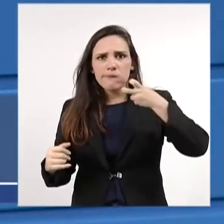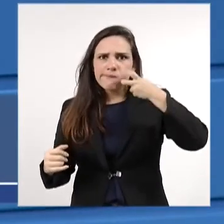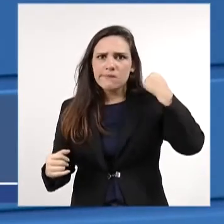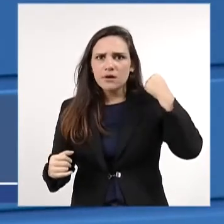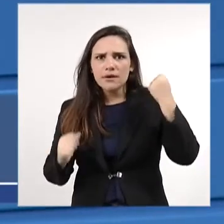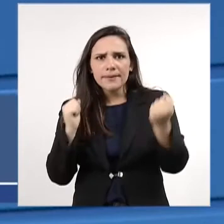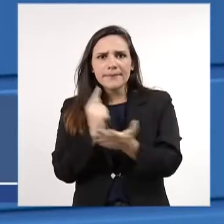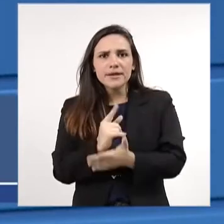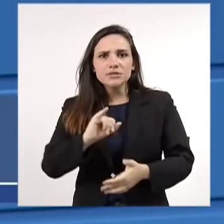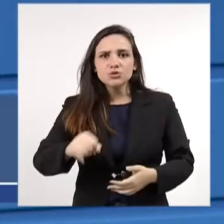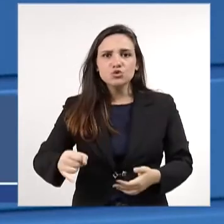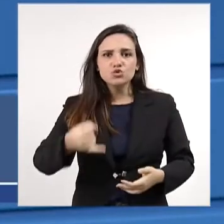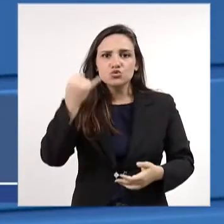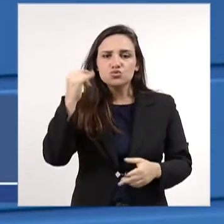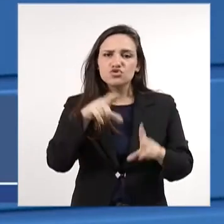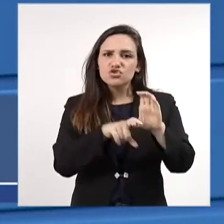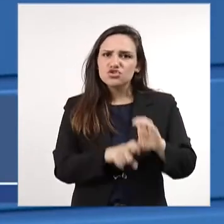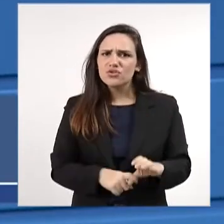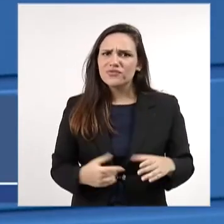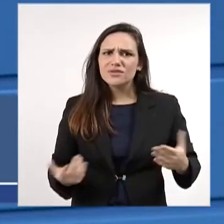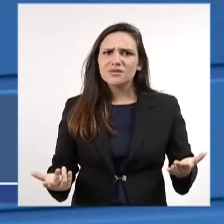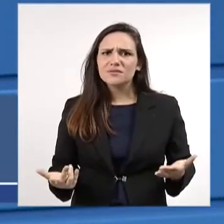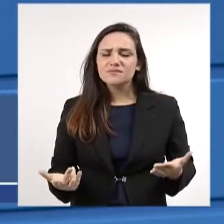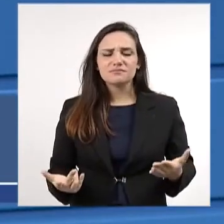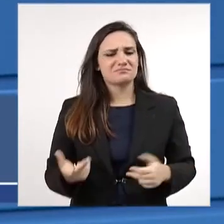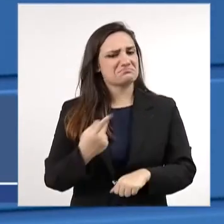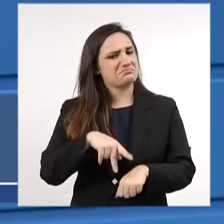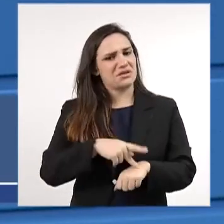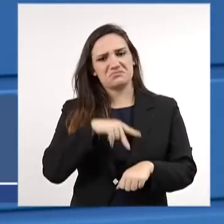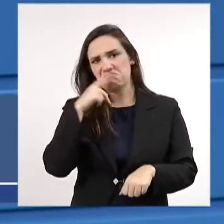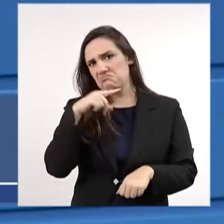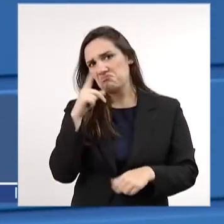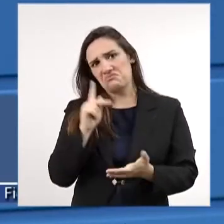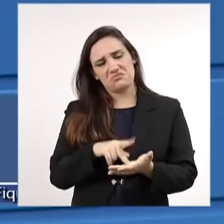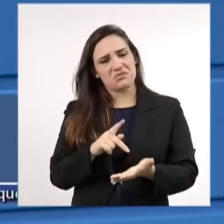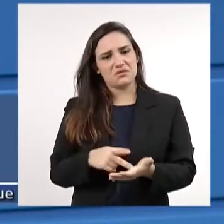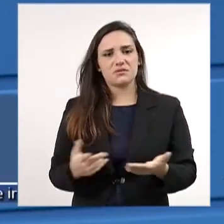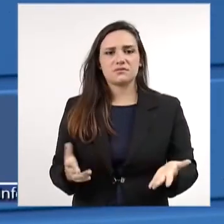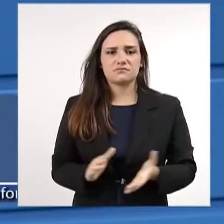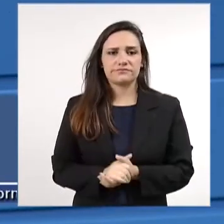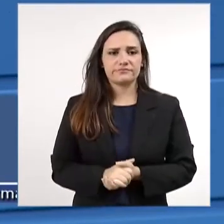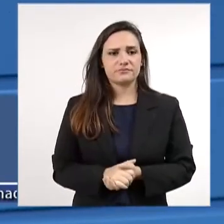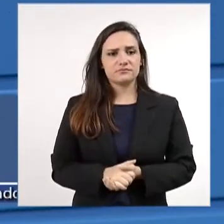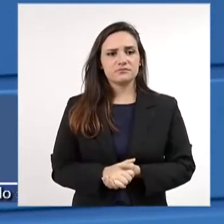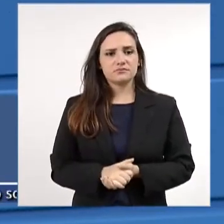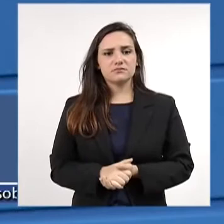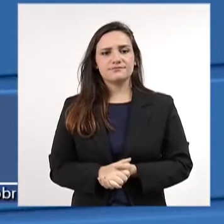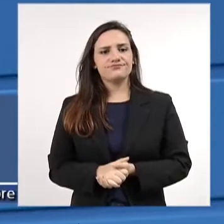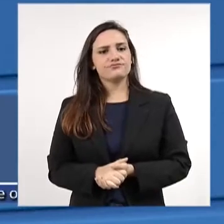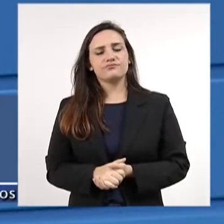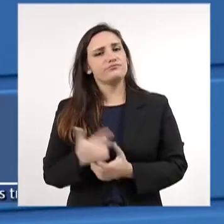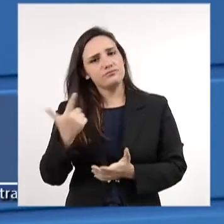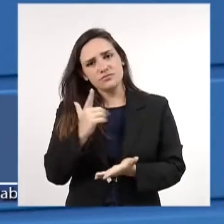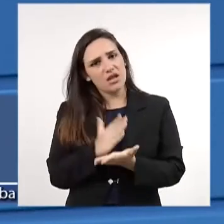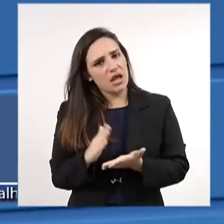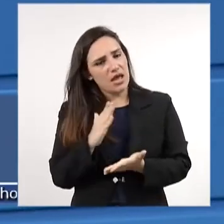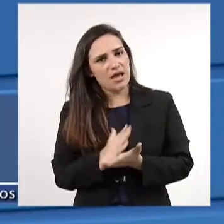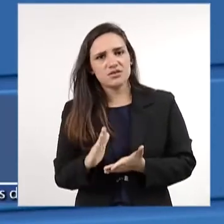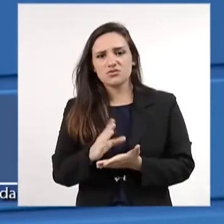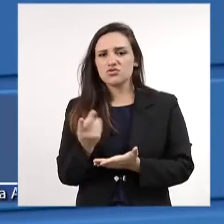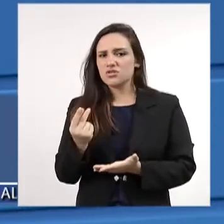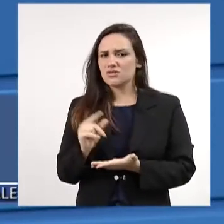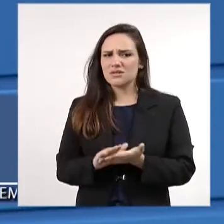de juros. Então, não tem país que aguente dessa forma. Não há dinheiro, não sobra dinheiro para nada, para